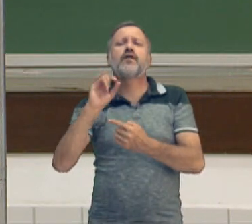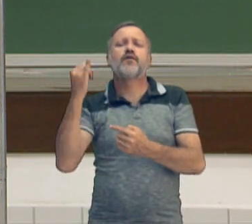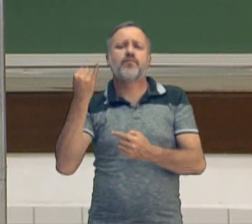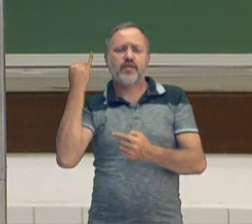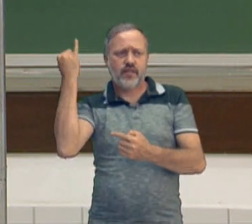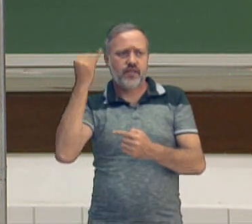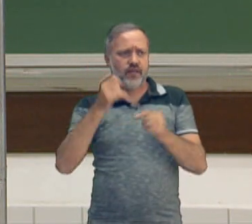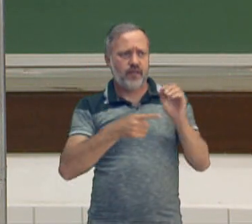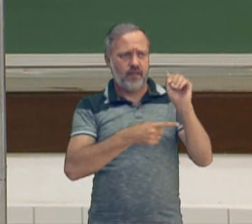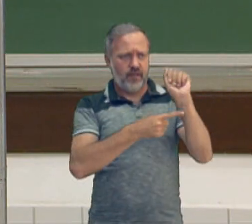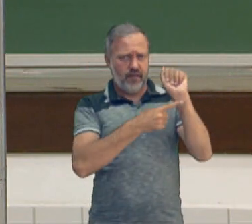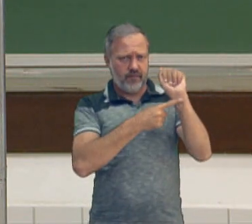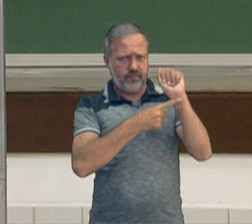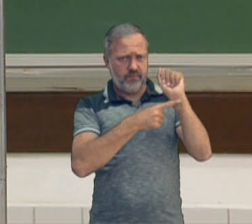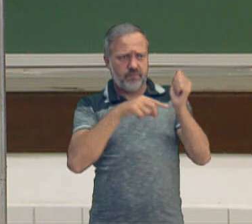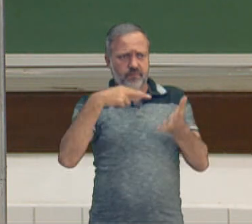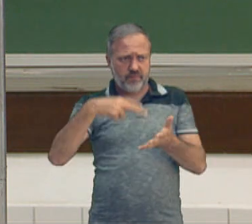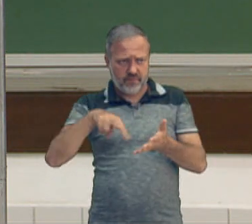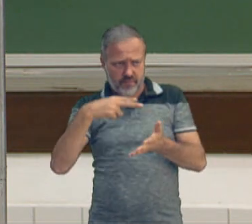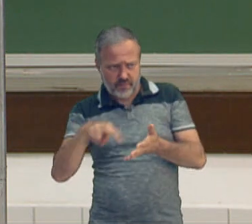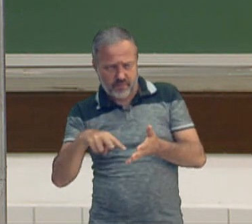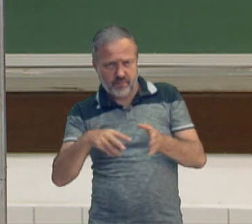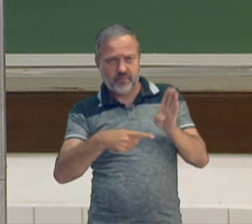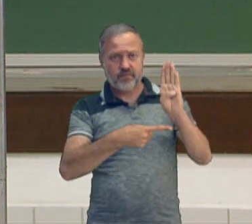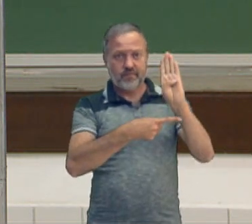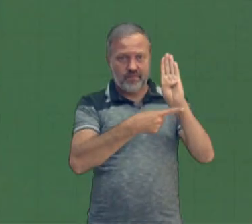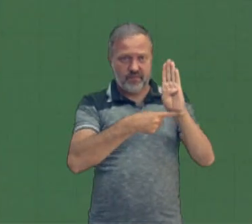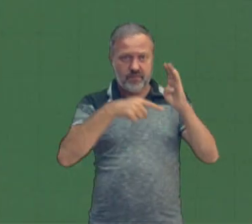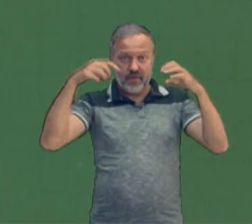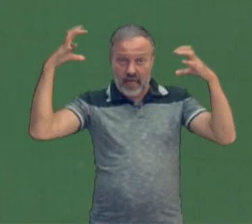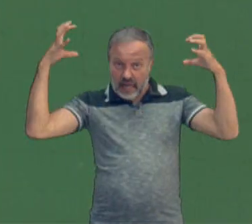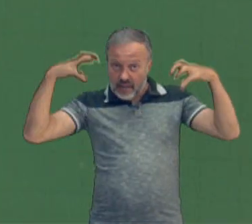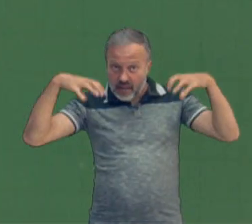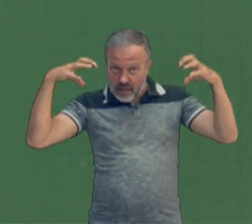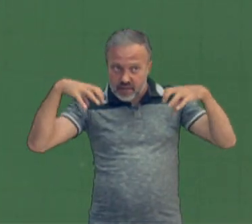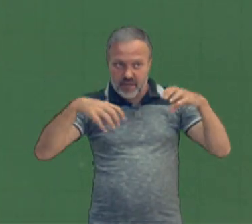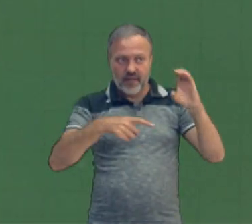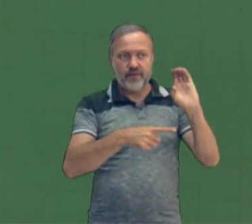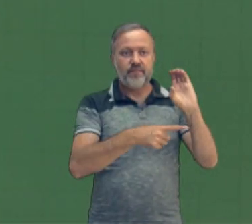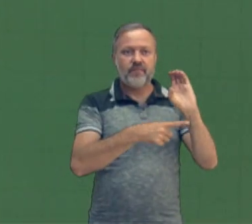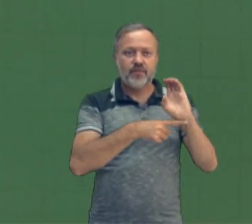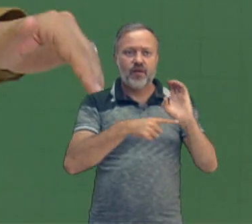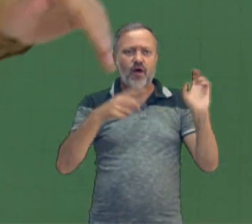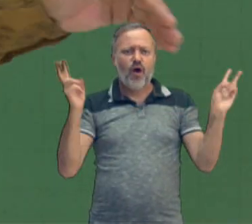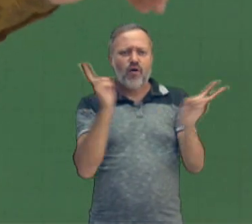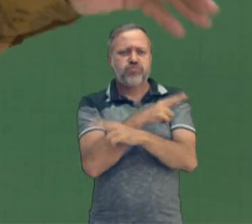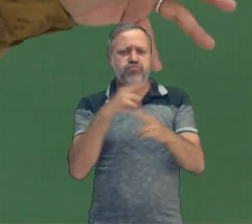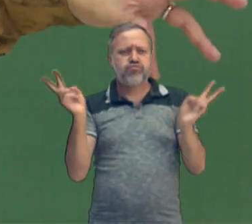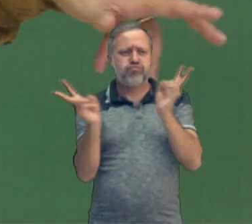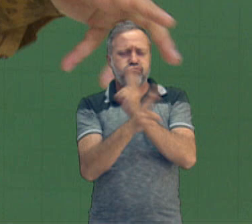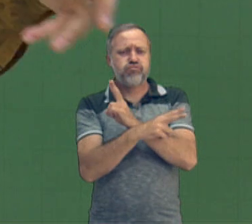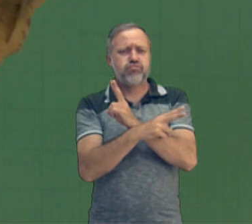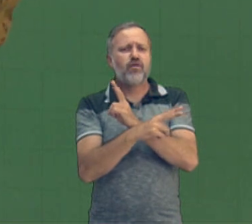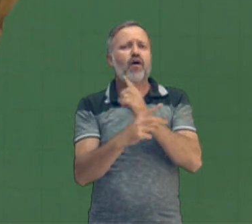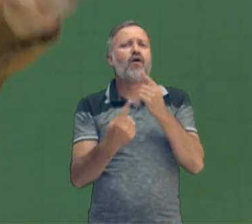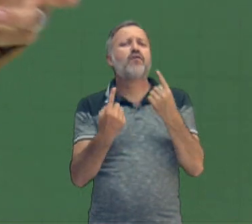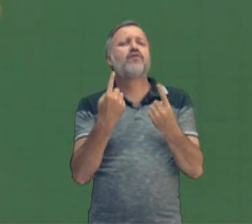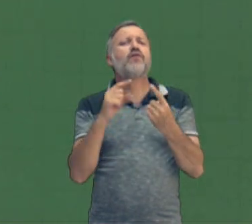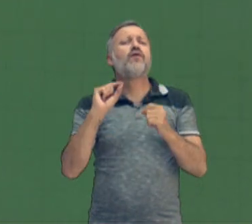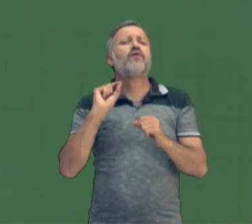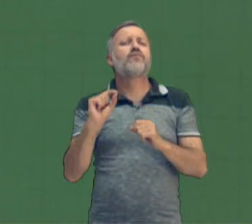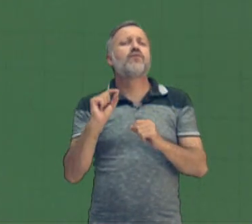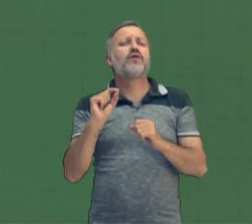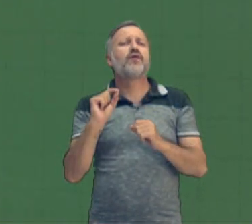dança, B, chuva, C, tempestade. Shiva é considerado o senhor do quê